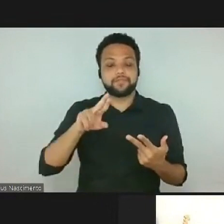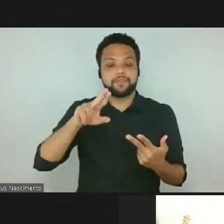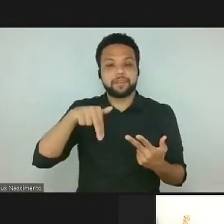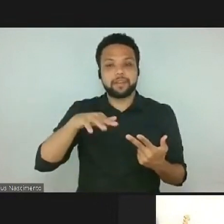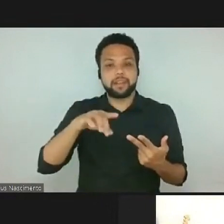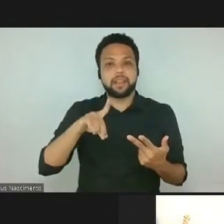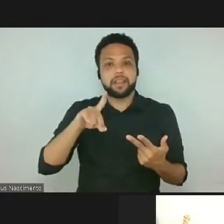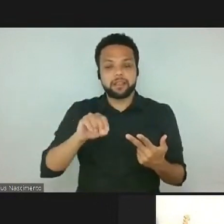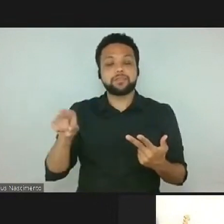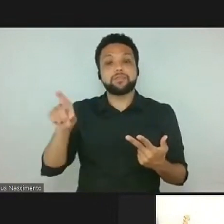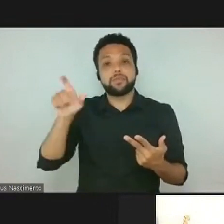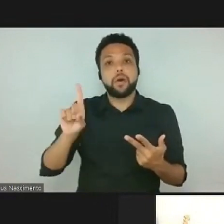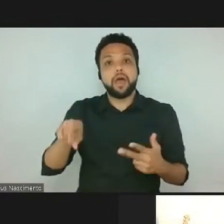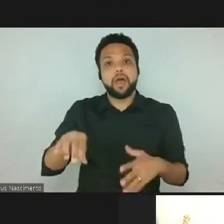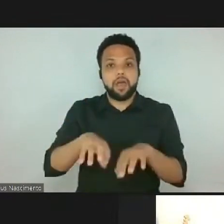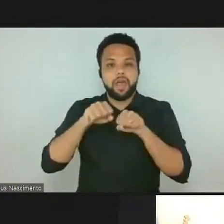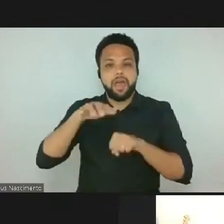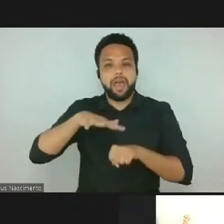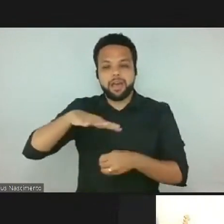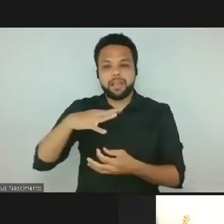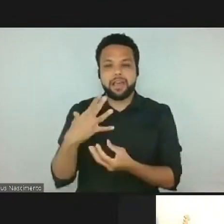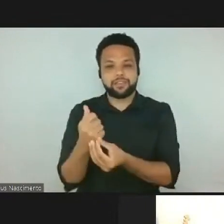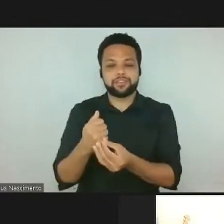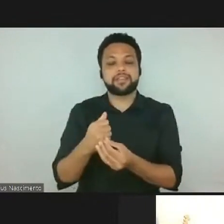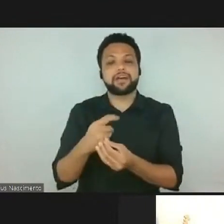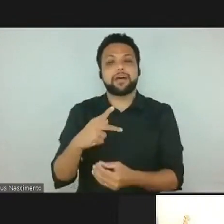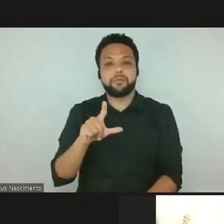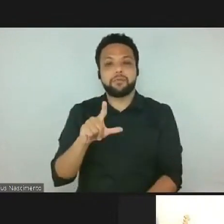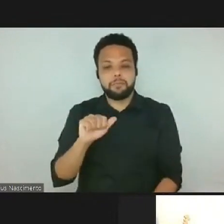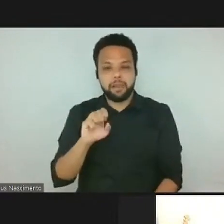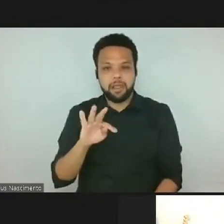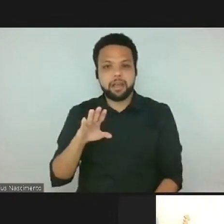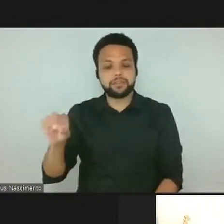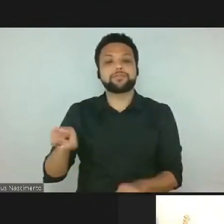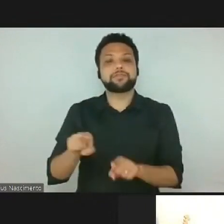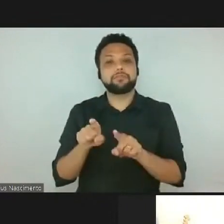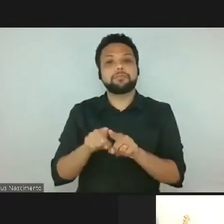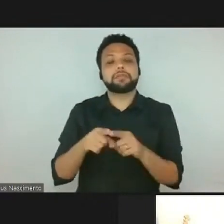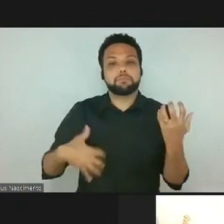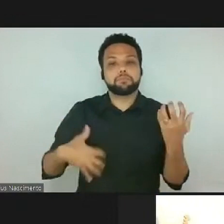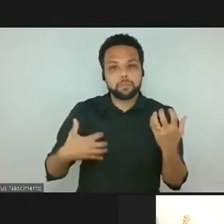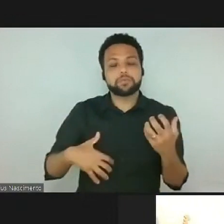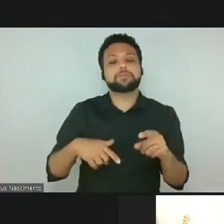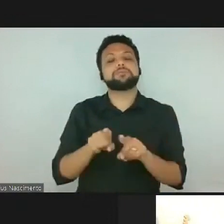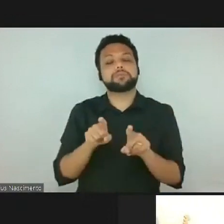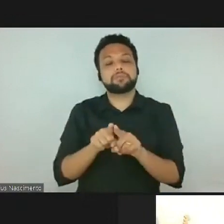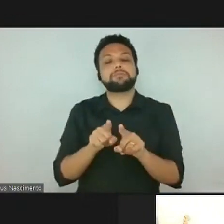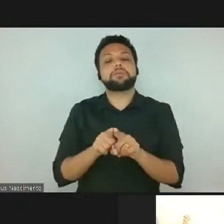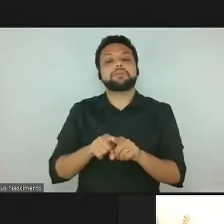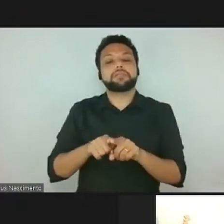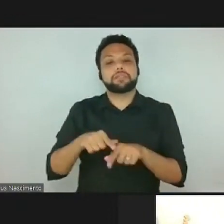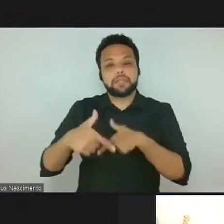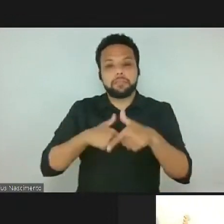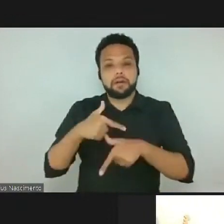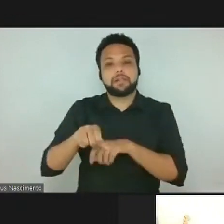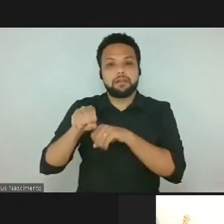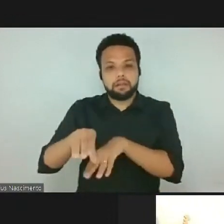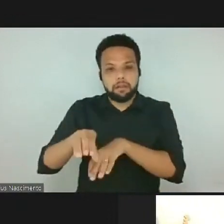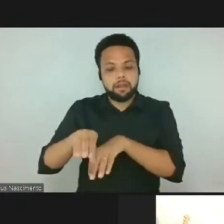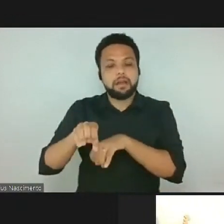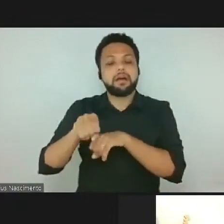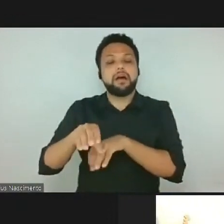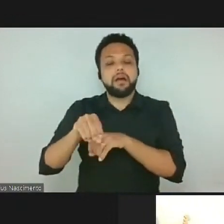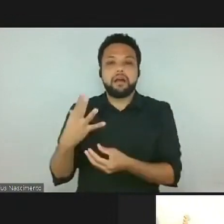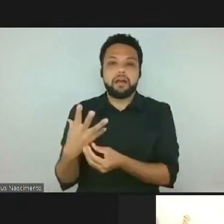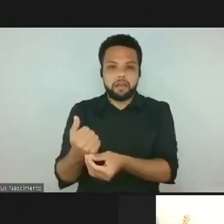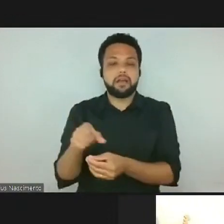artista plástico, músico e arte educador, doutor em Educação pela FEUSP, que é a